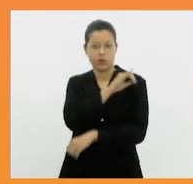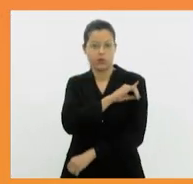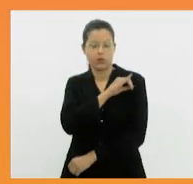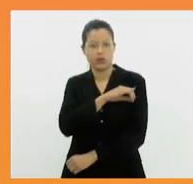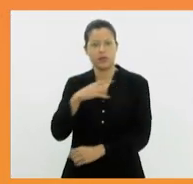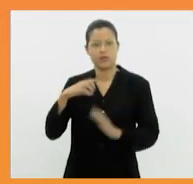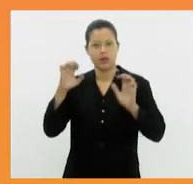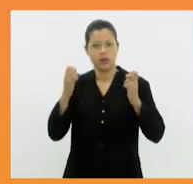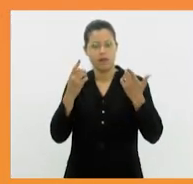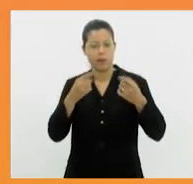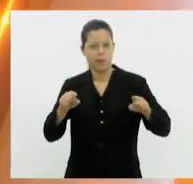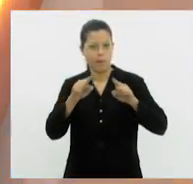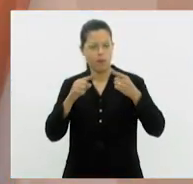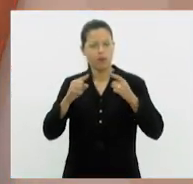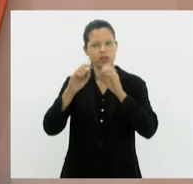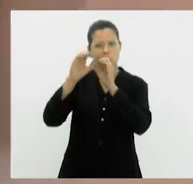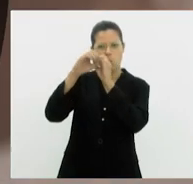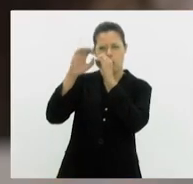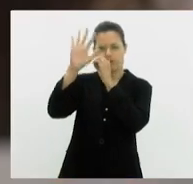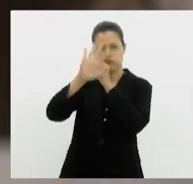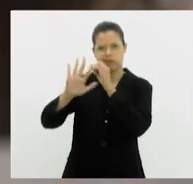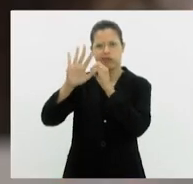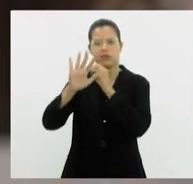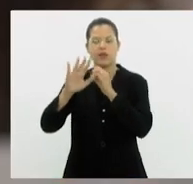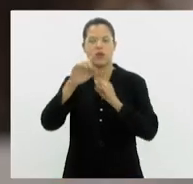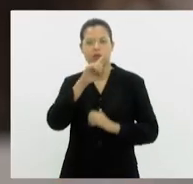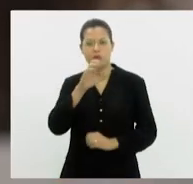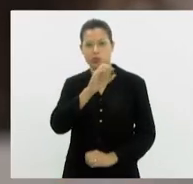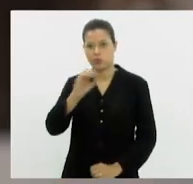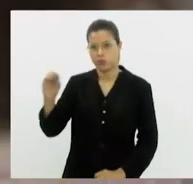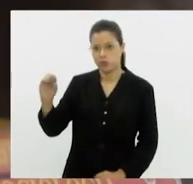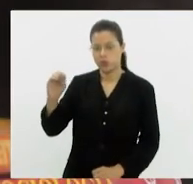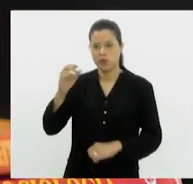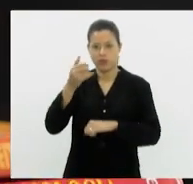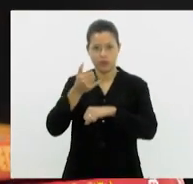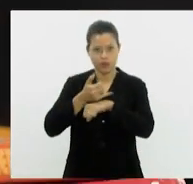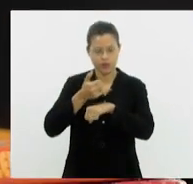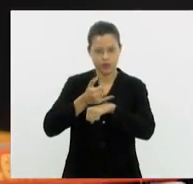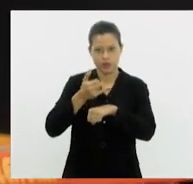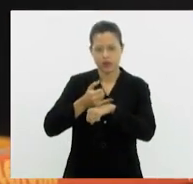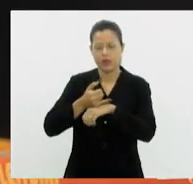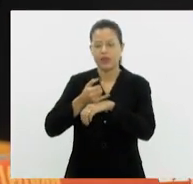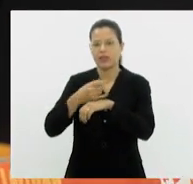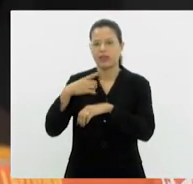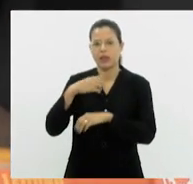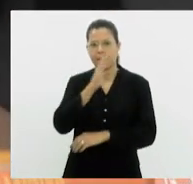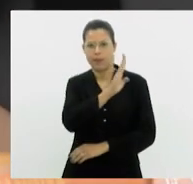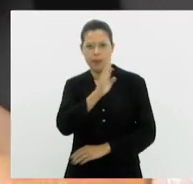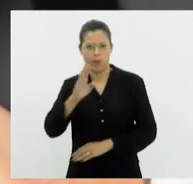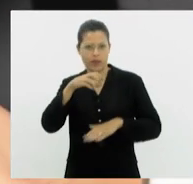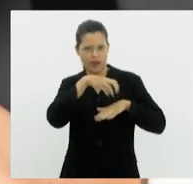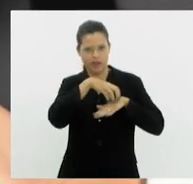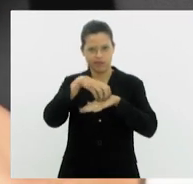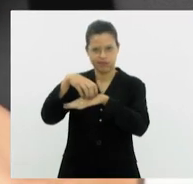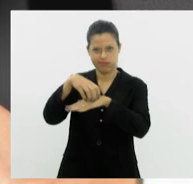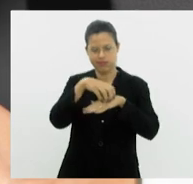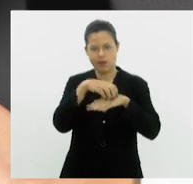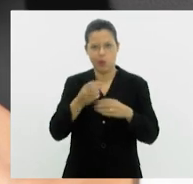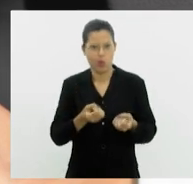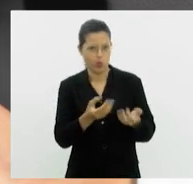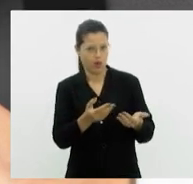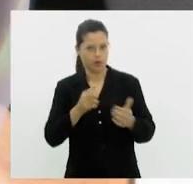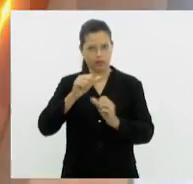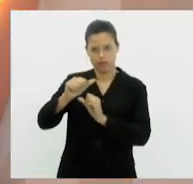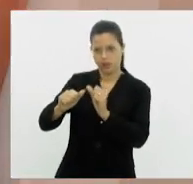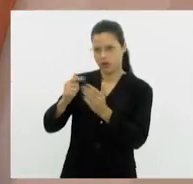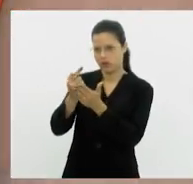une música e astronomia. Zoológico Municipal de Volta Redonda conta com biblioteca sobre rodas com doação e troca